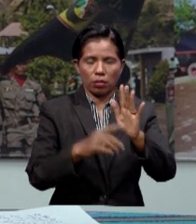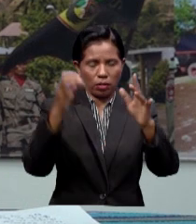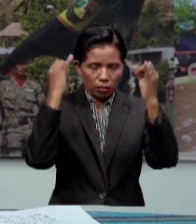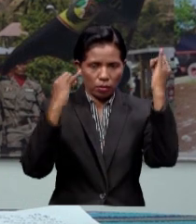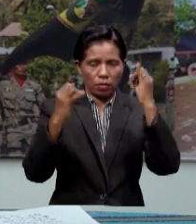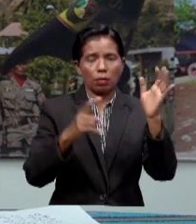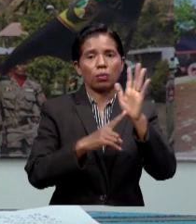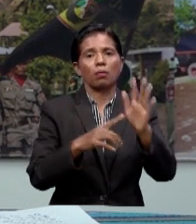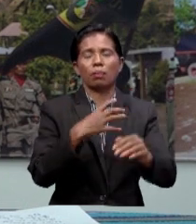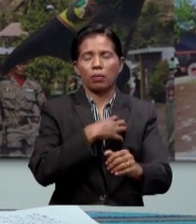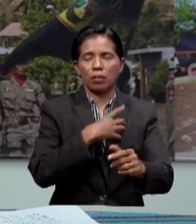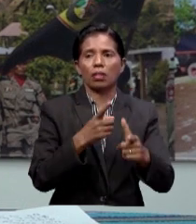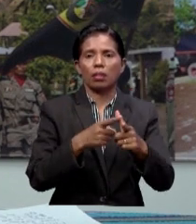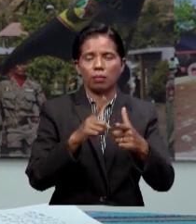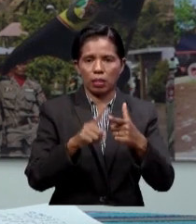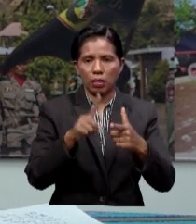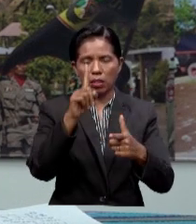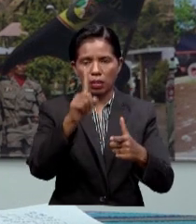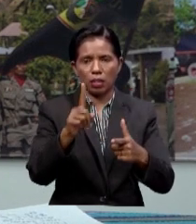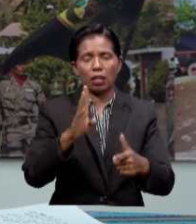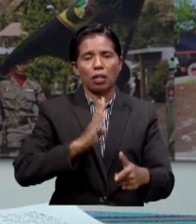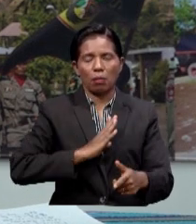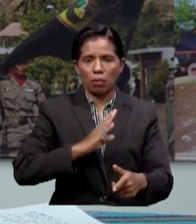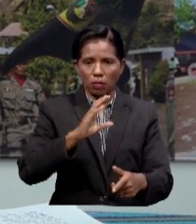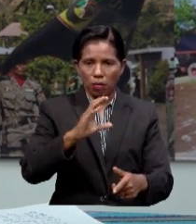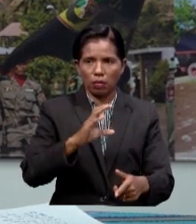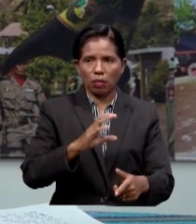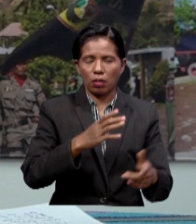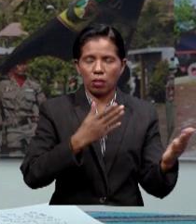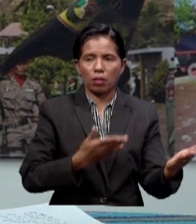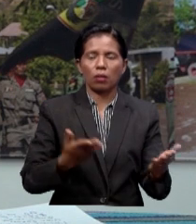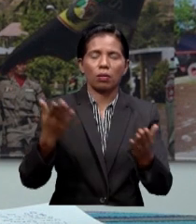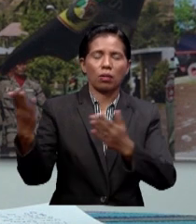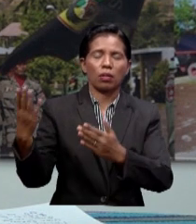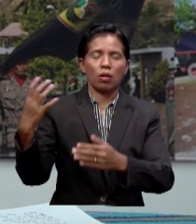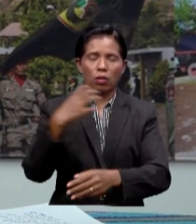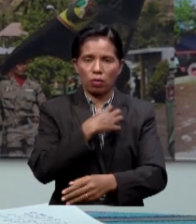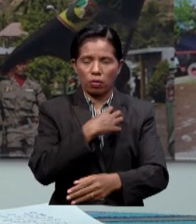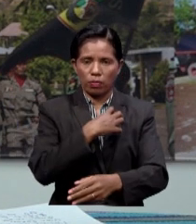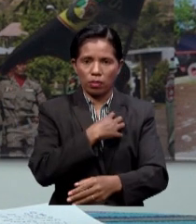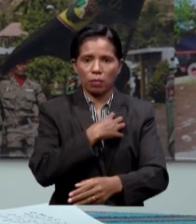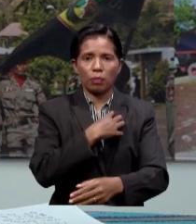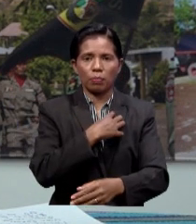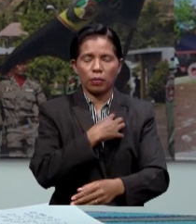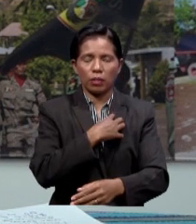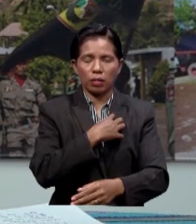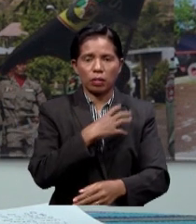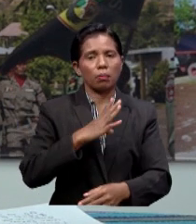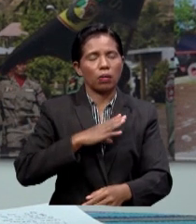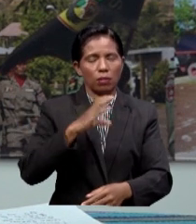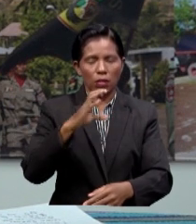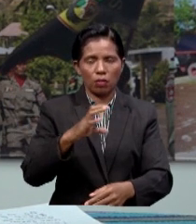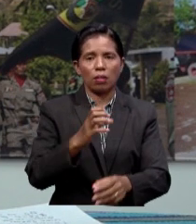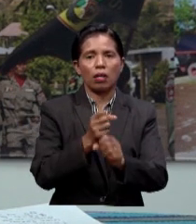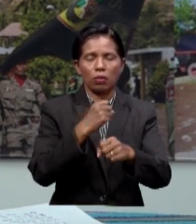polícia ida fali ia balcão lori vai ia posto ia lori vai posto babacol vila lori bela